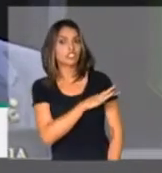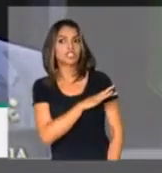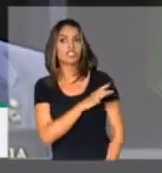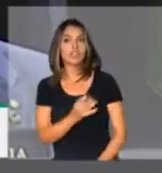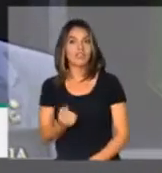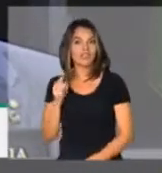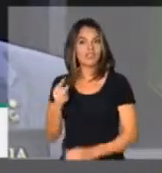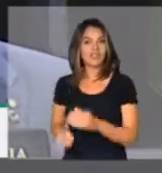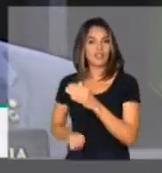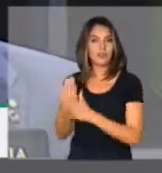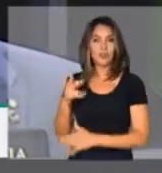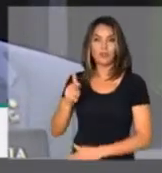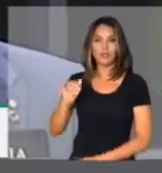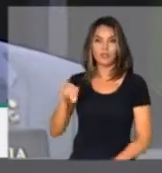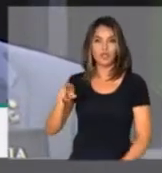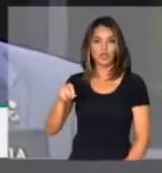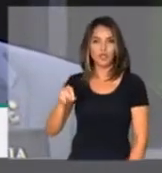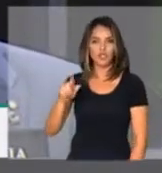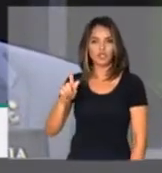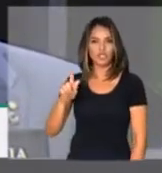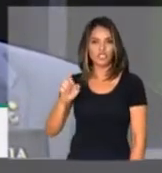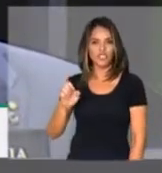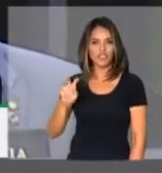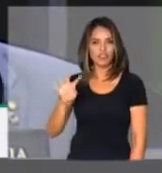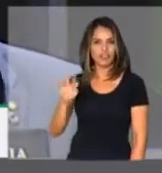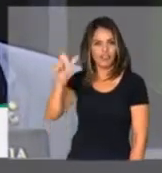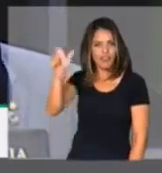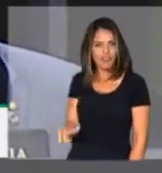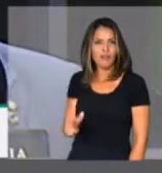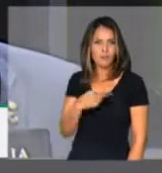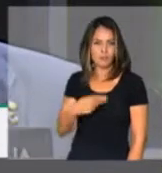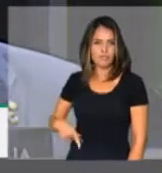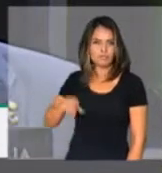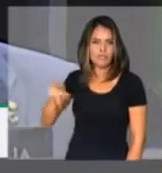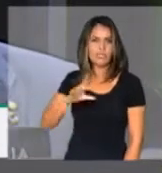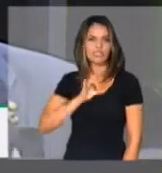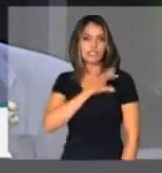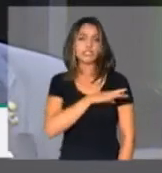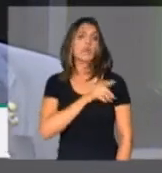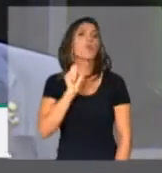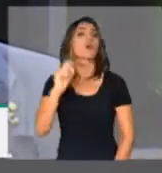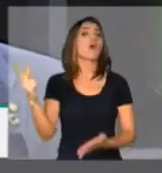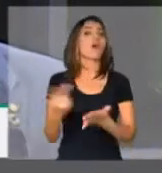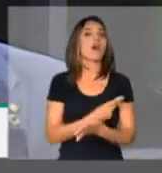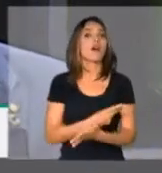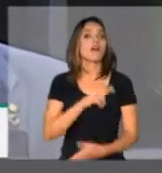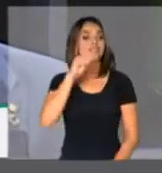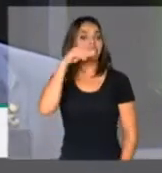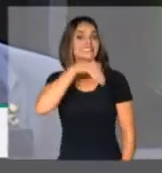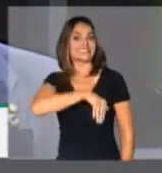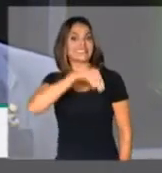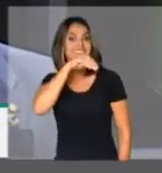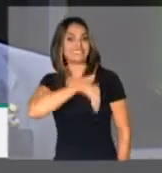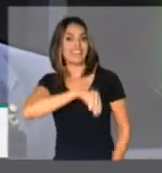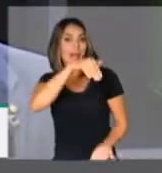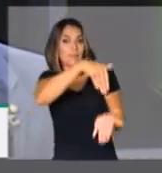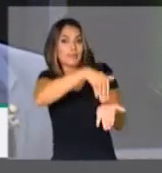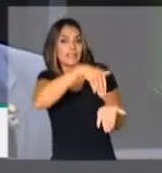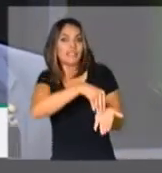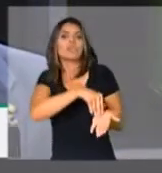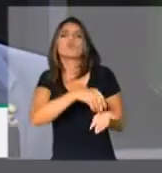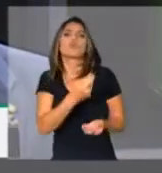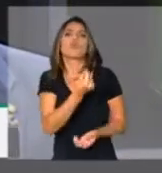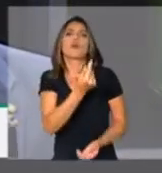ditador sanguinário Pinochet. Sabe qual foi o resultado? O salário mínimo no Chile é